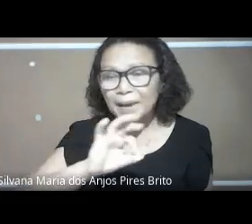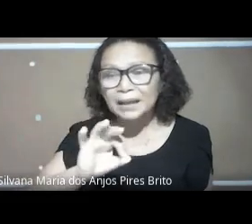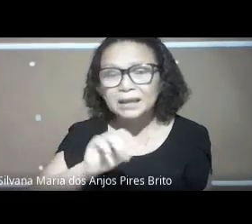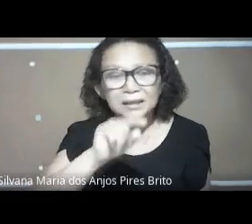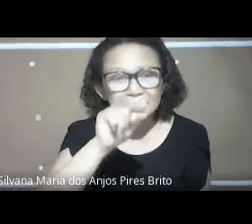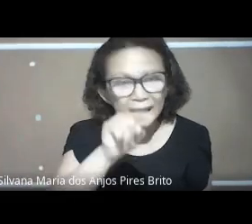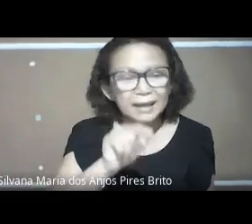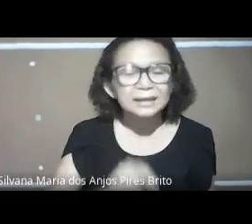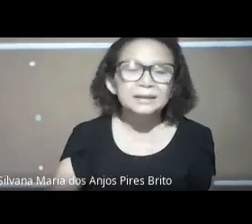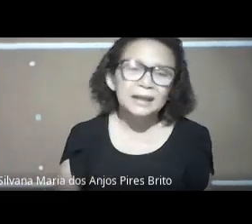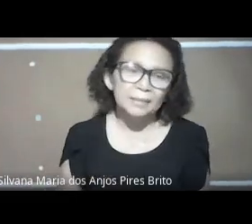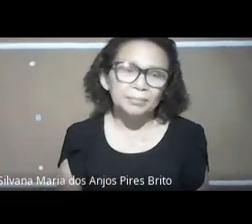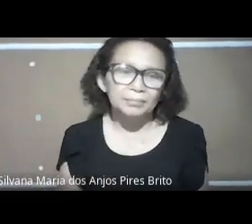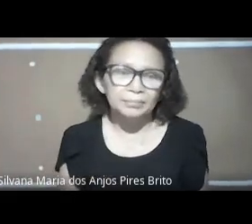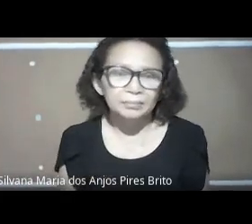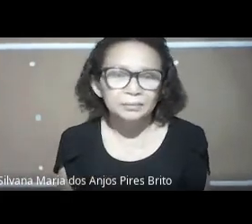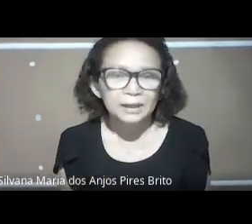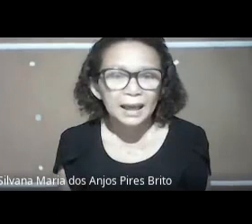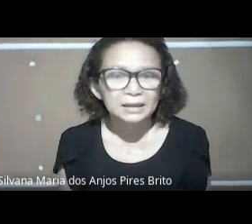Apenas